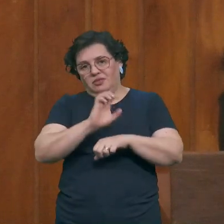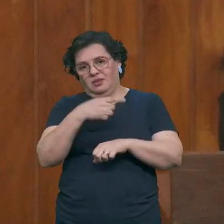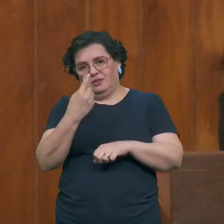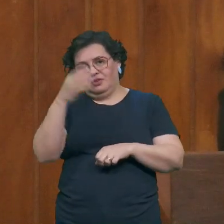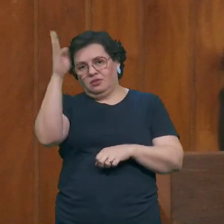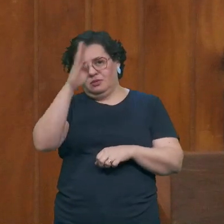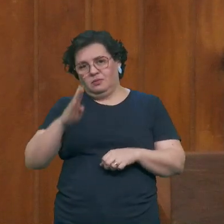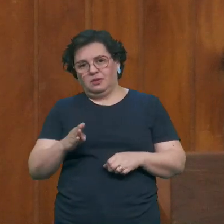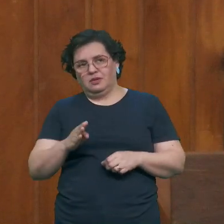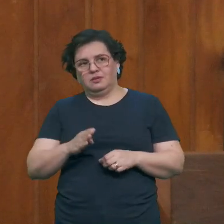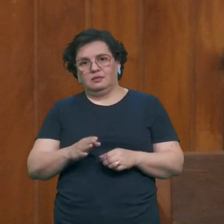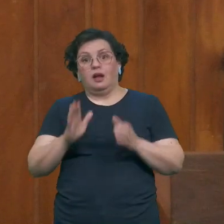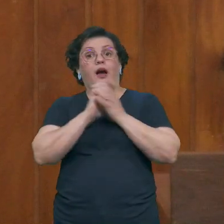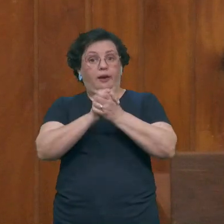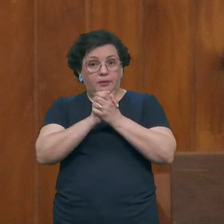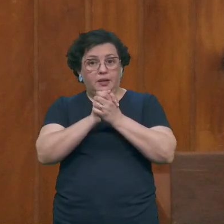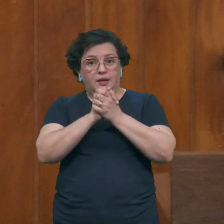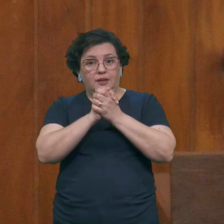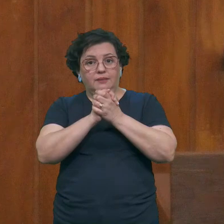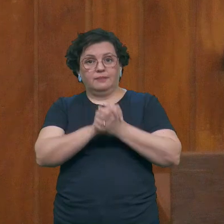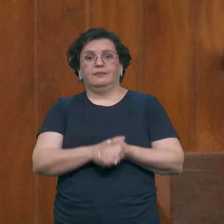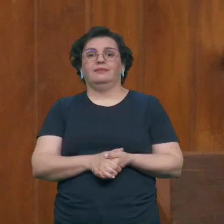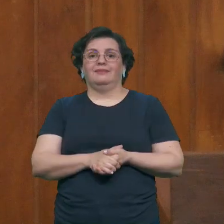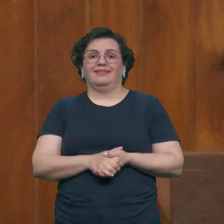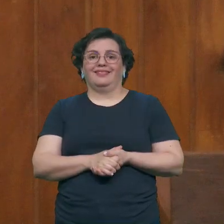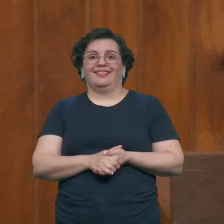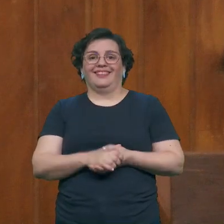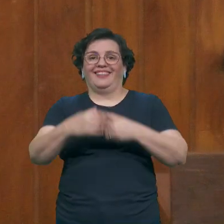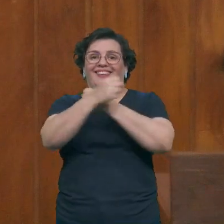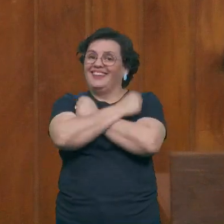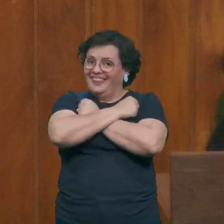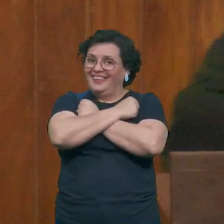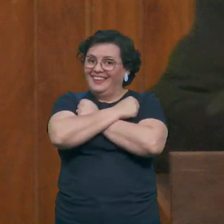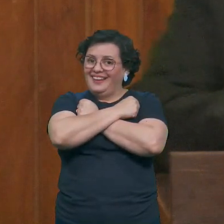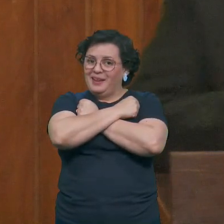Brasil. Amém? Um grande abraço. Obrigado.